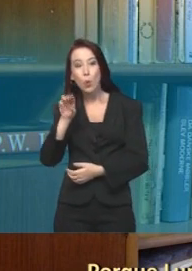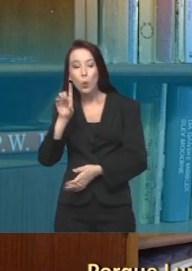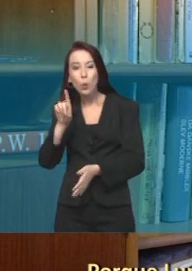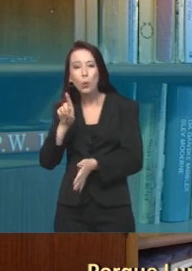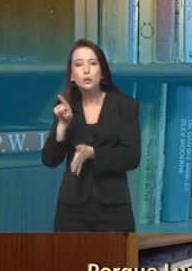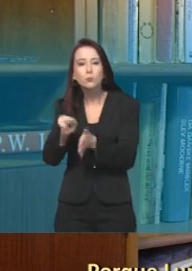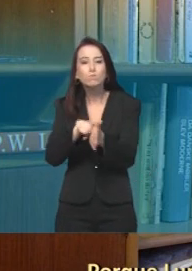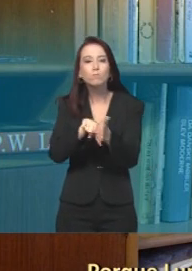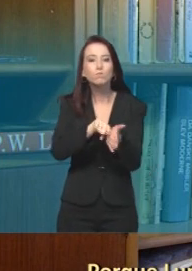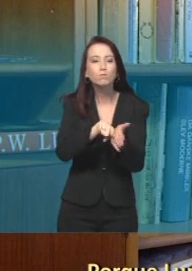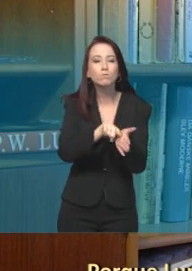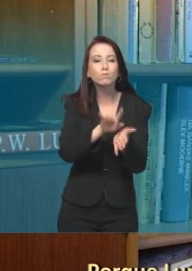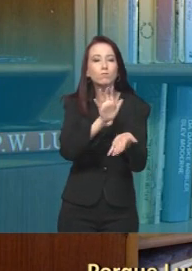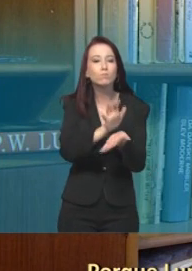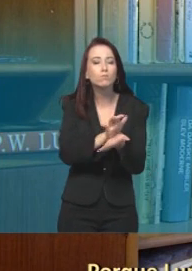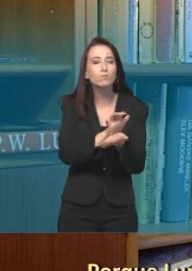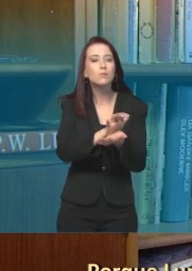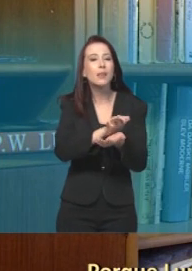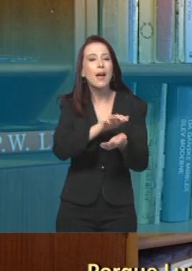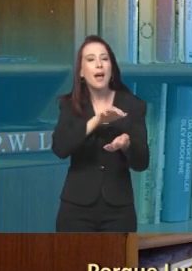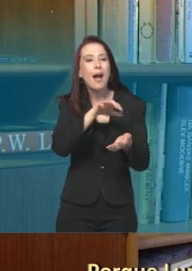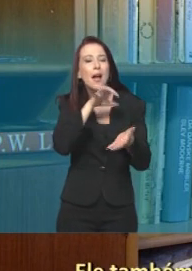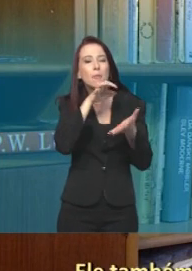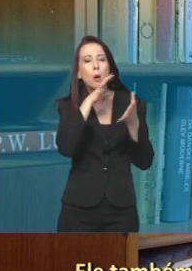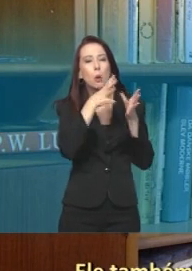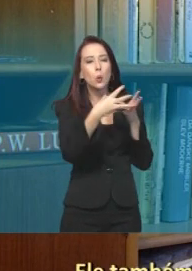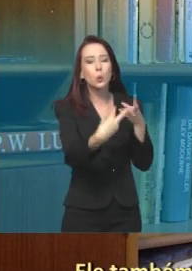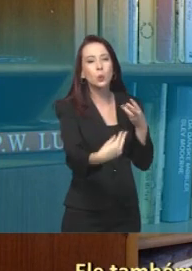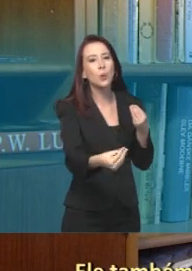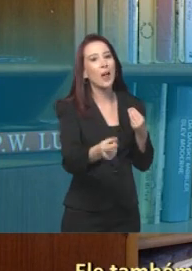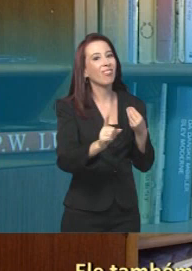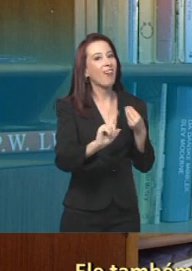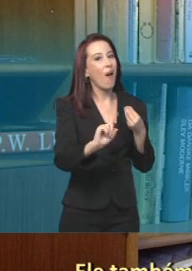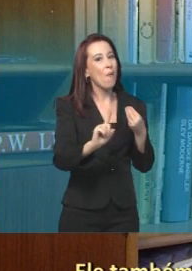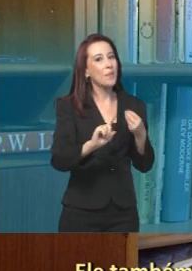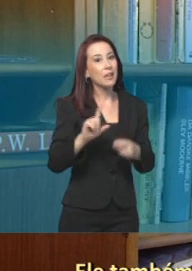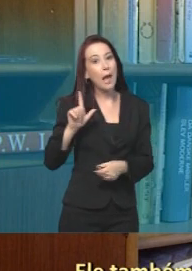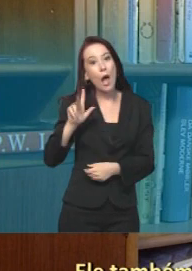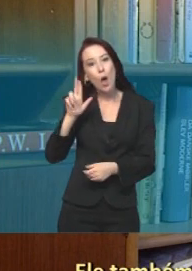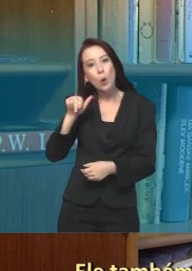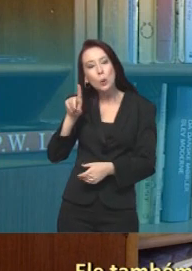estava procurando espécies extintas, ele também